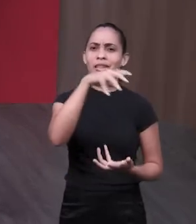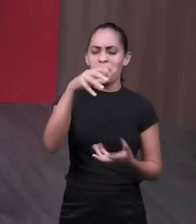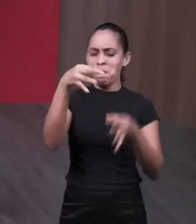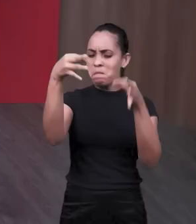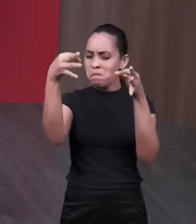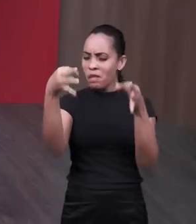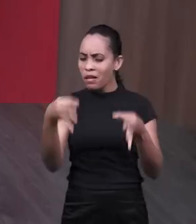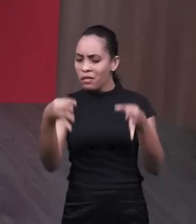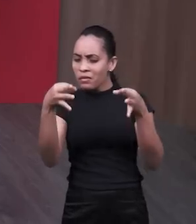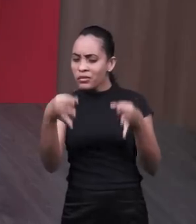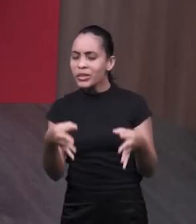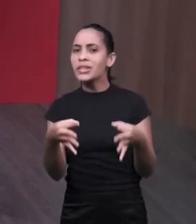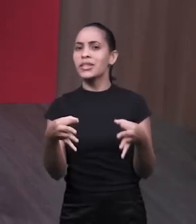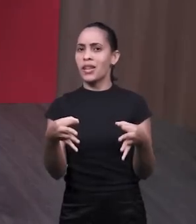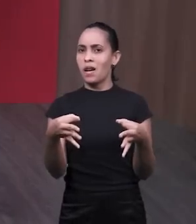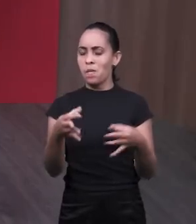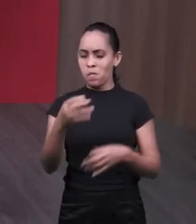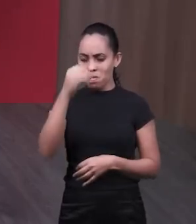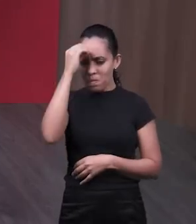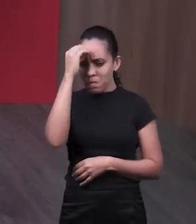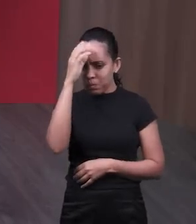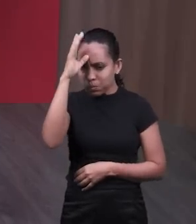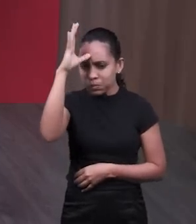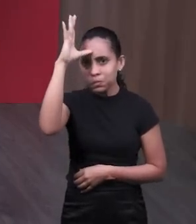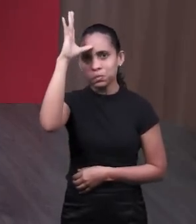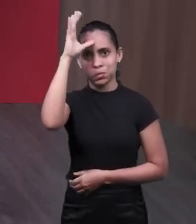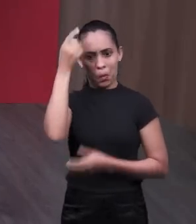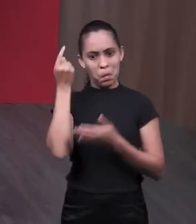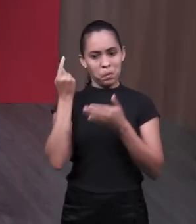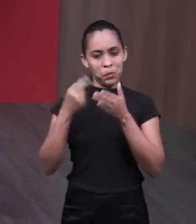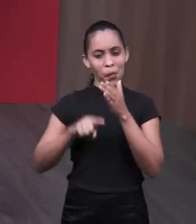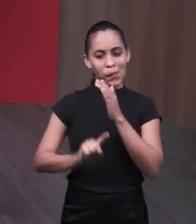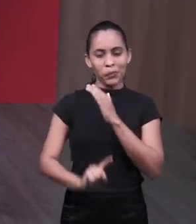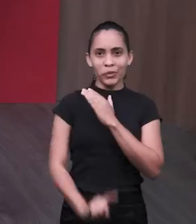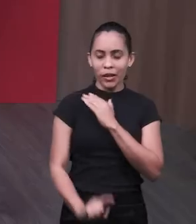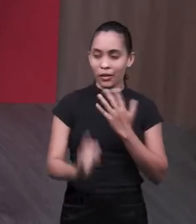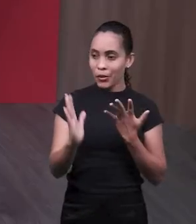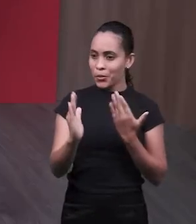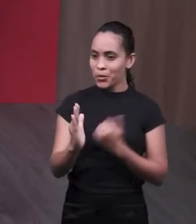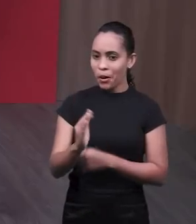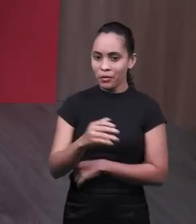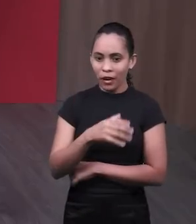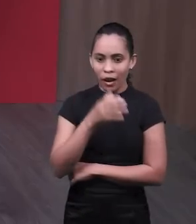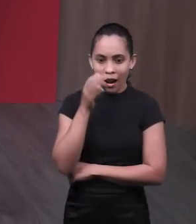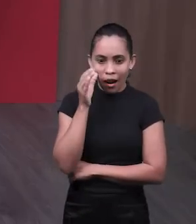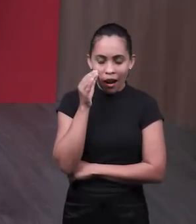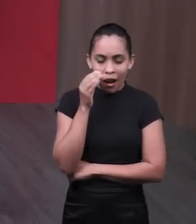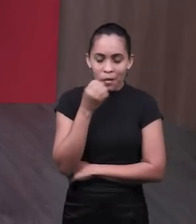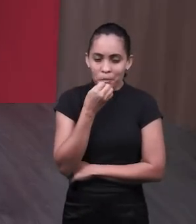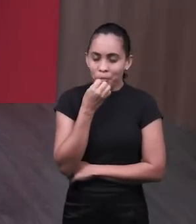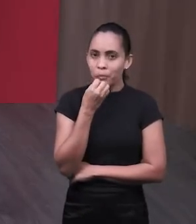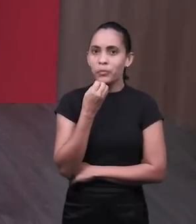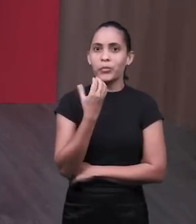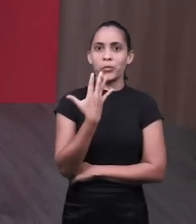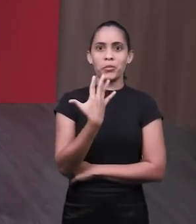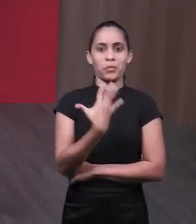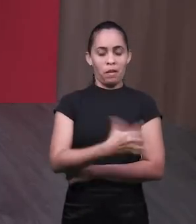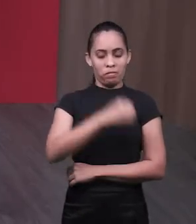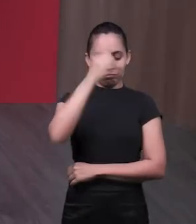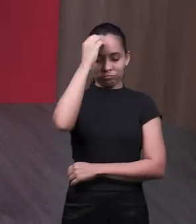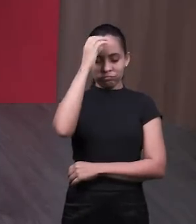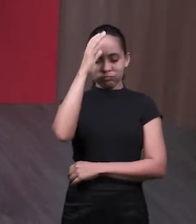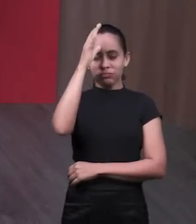a perfeição de tudo, a profundidade do conhecimento acadêmico, encanta o jovem, faz bem, o enriquece